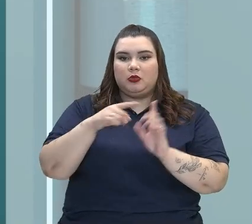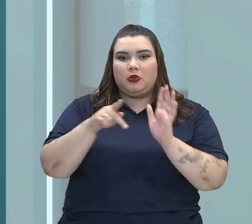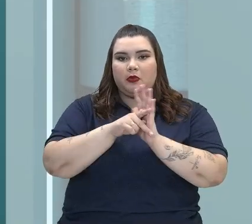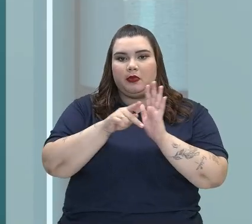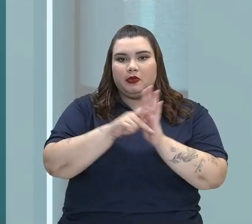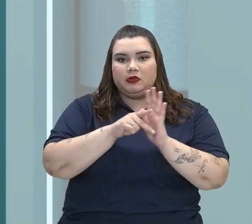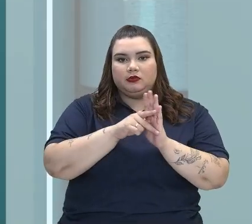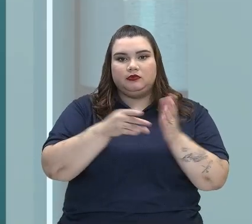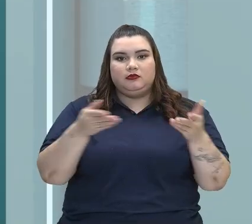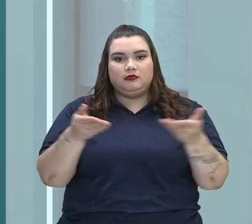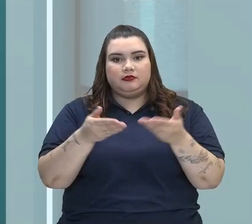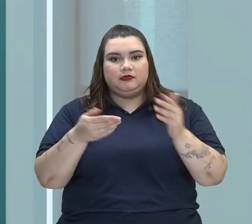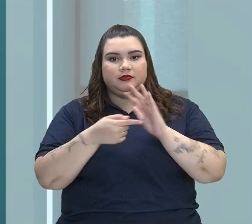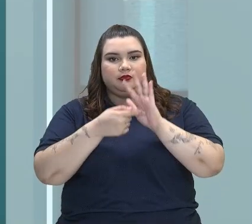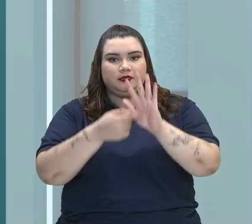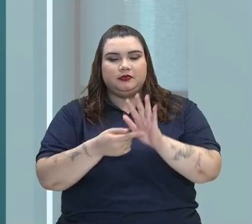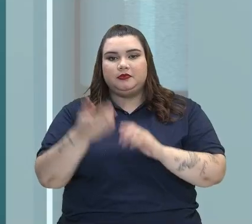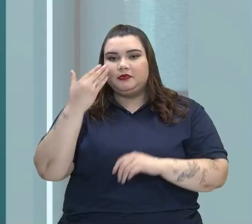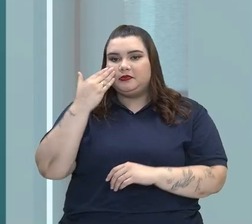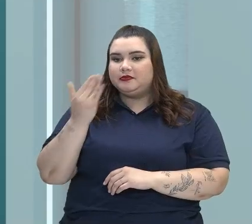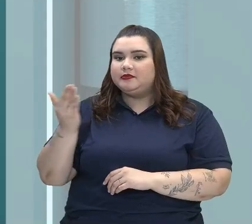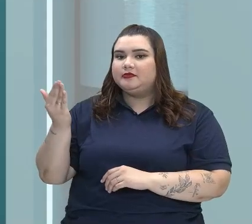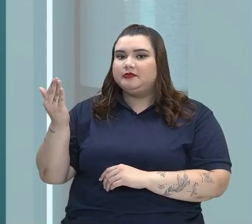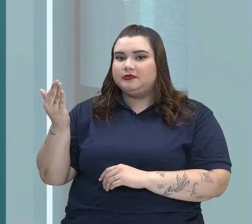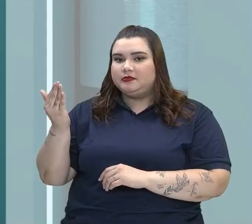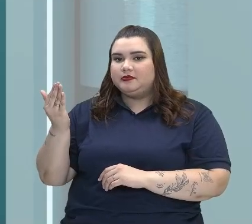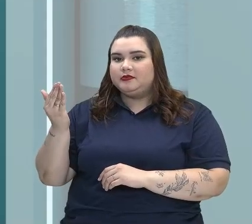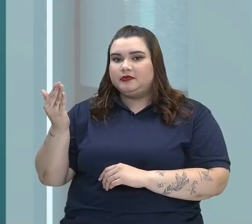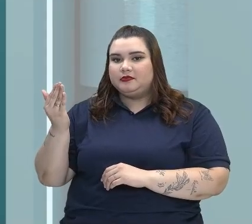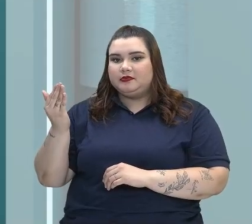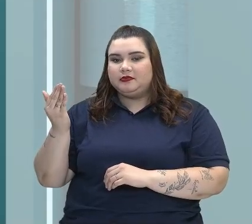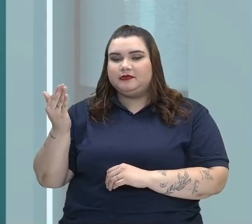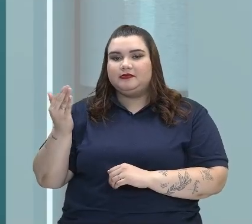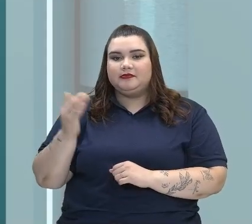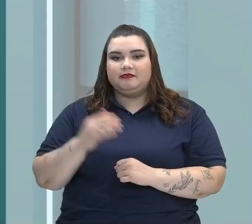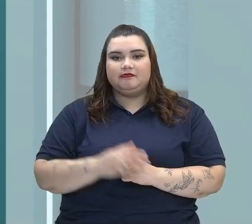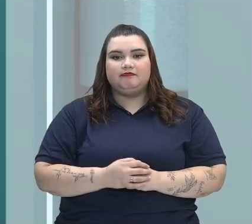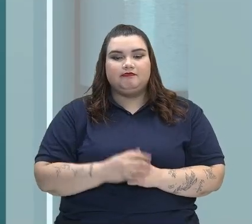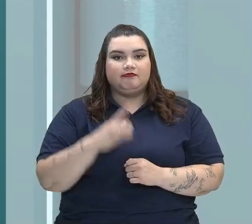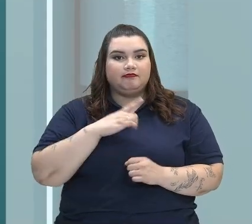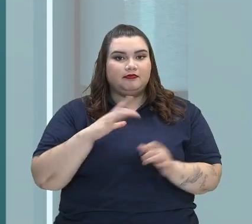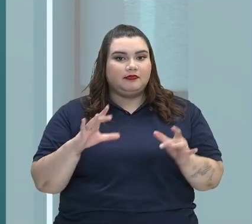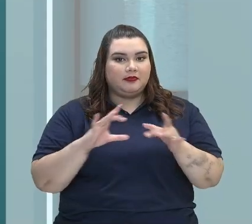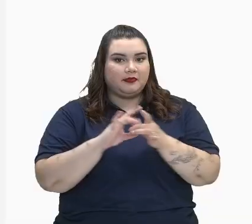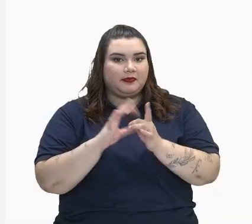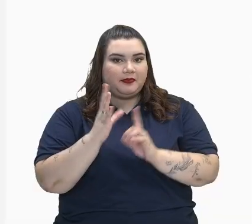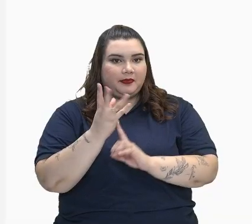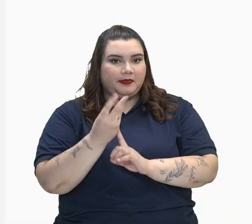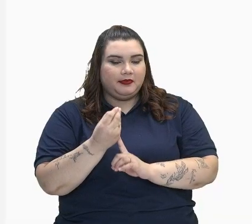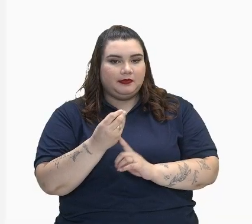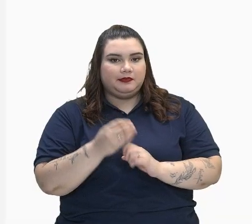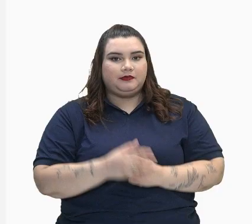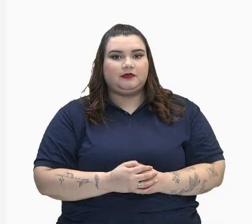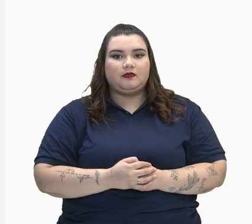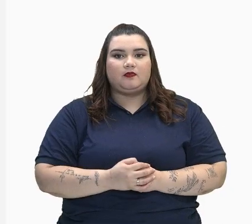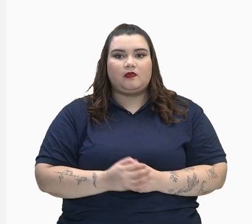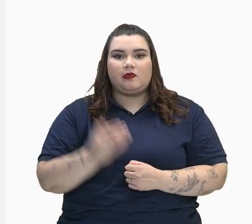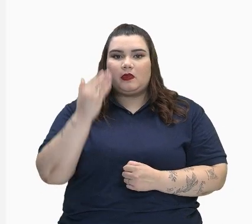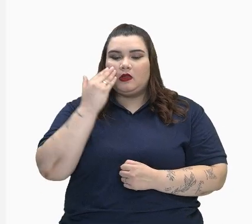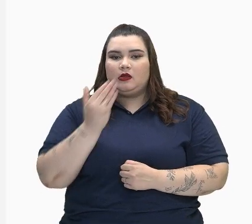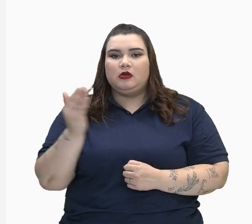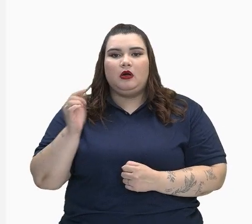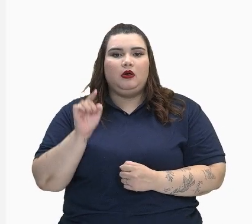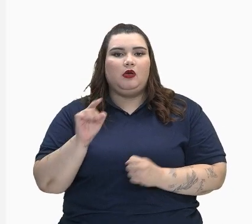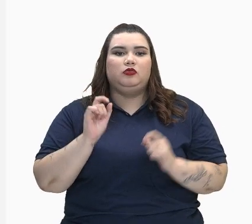nós vamos ver agora o conceito sobre essas formas orgânicas que estão inseridas na obra de arte. Vamos lá? Então,